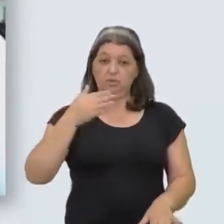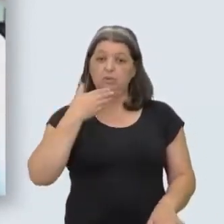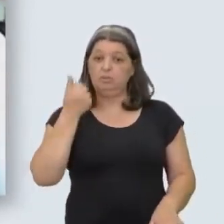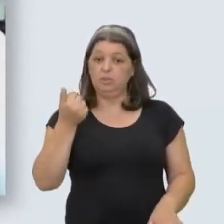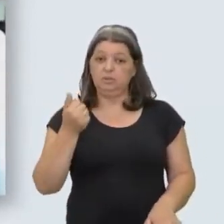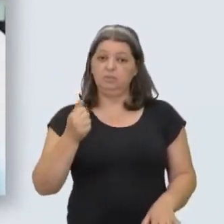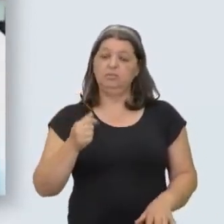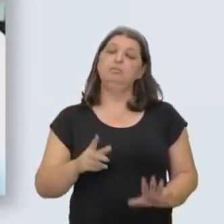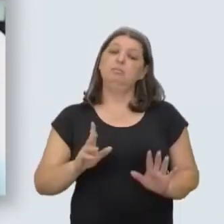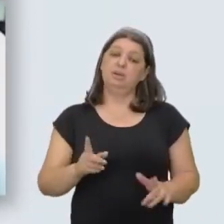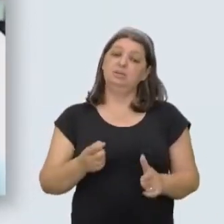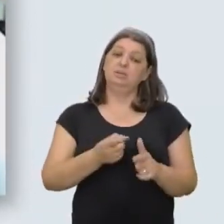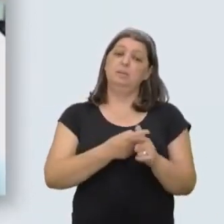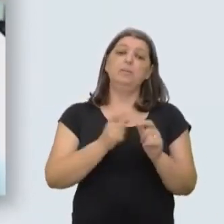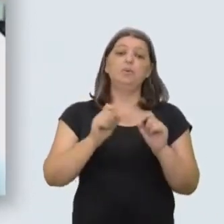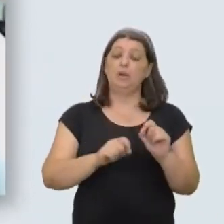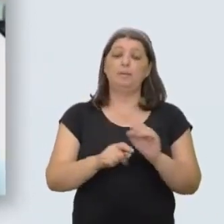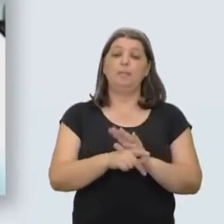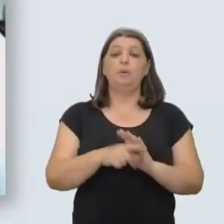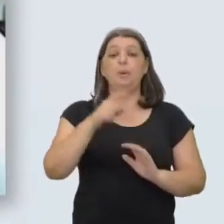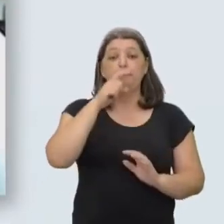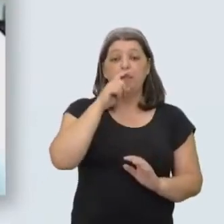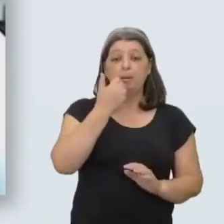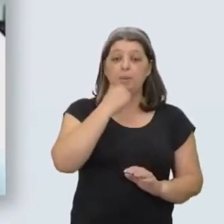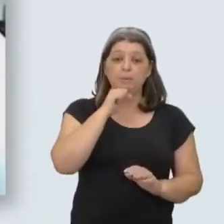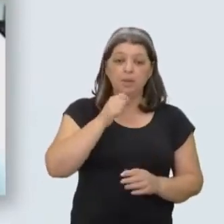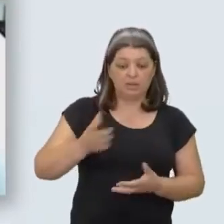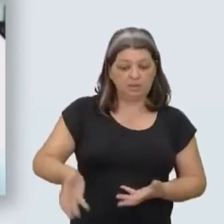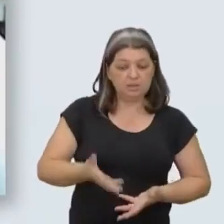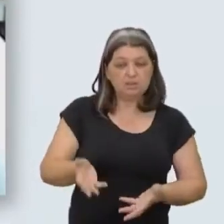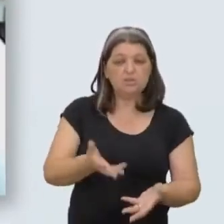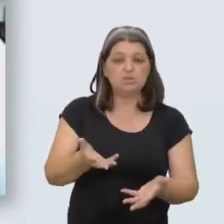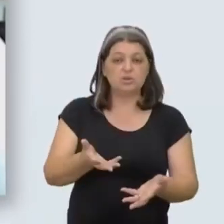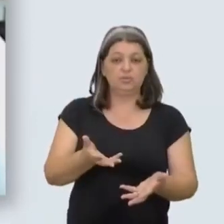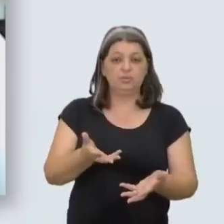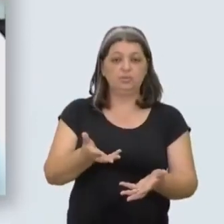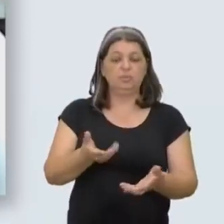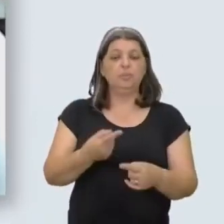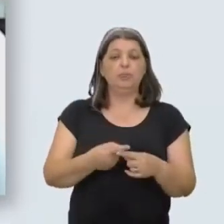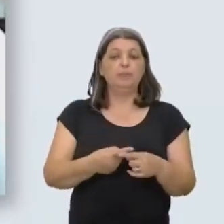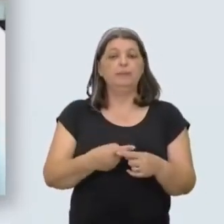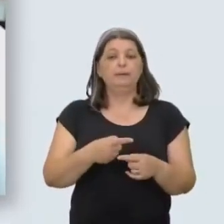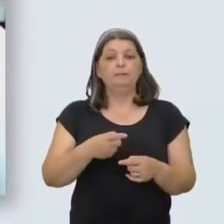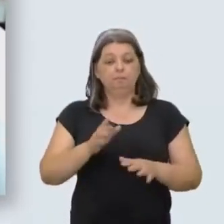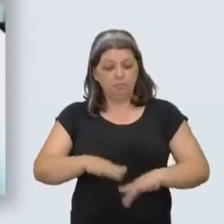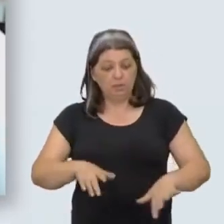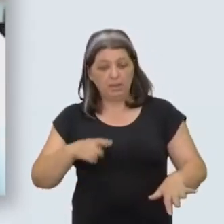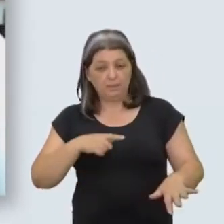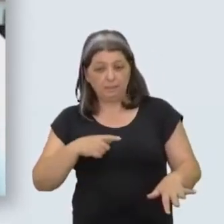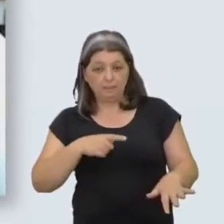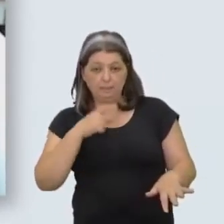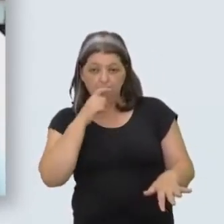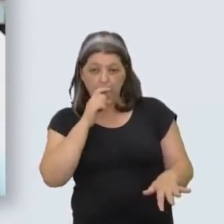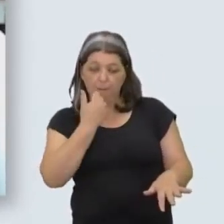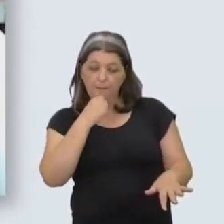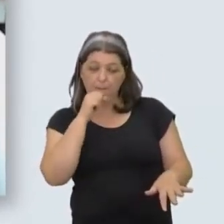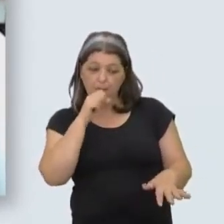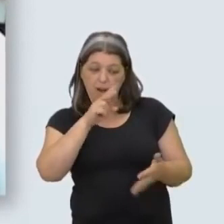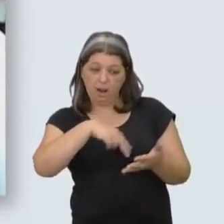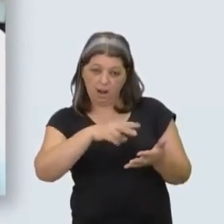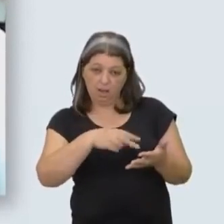mas depende muito dos pais, né? São os pais que incentivam. Então, se a criança tem um pai que lê, a criança já começa desde cedo a